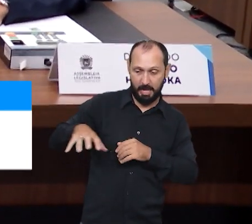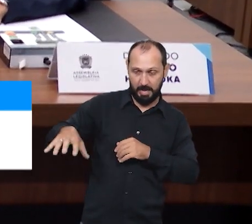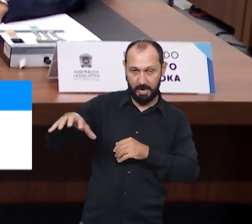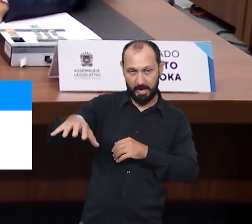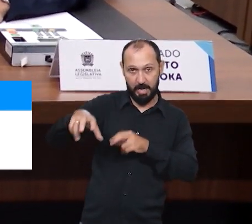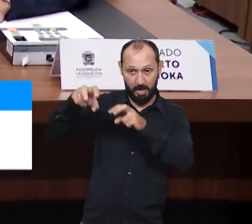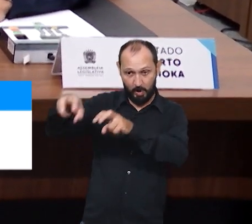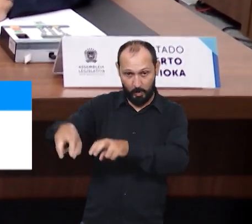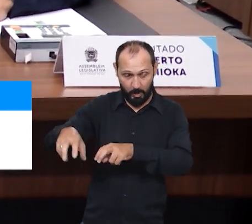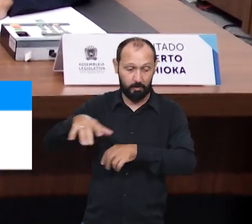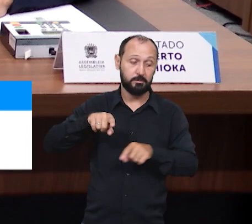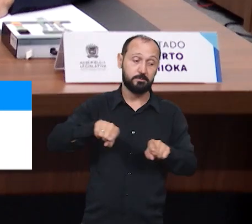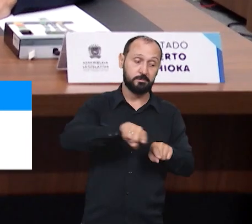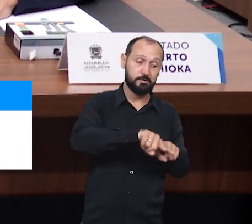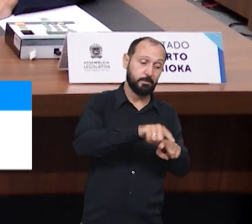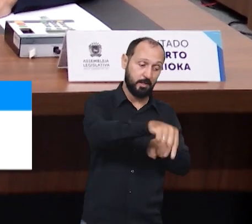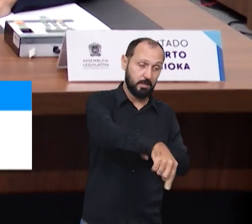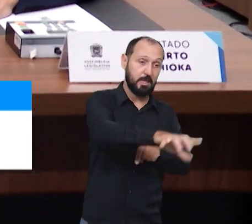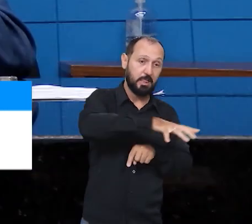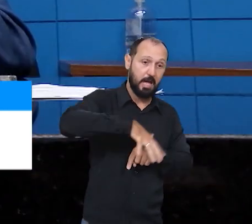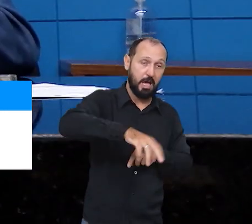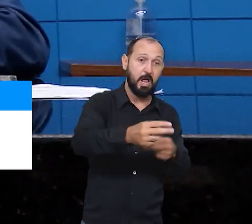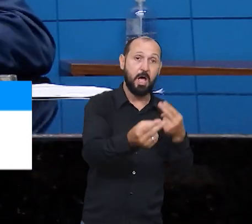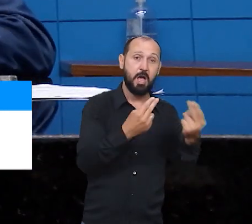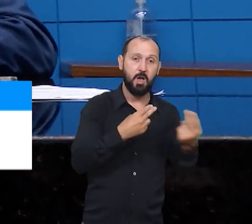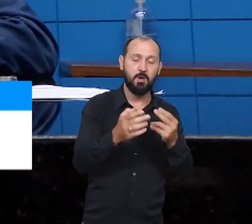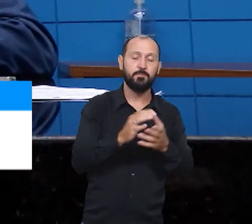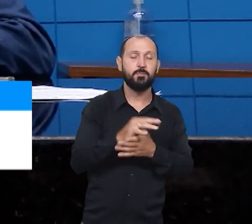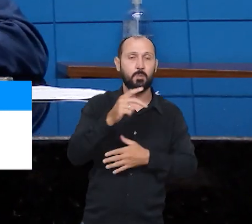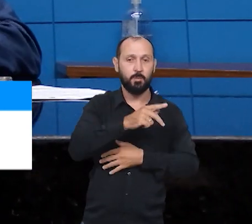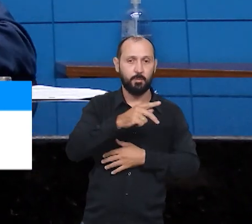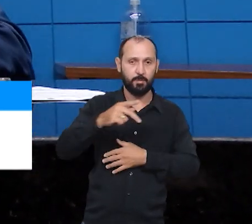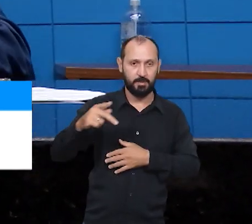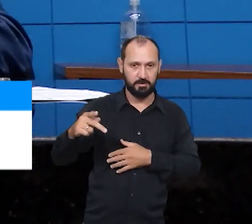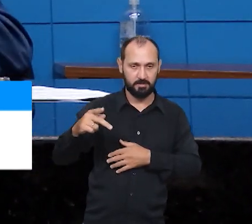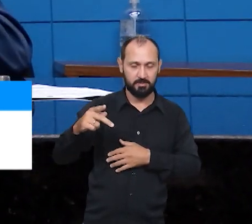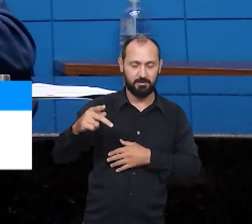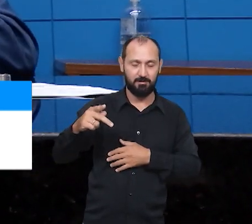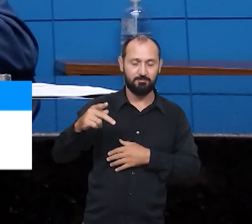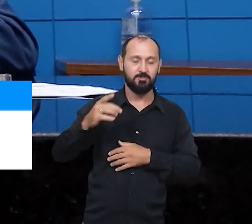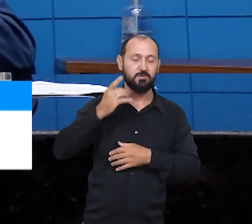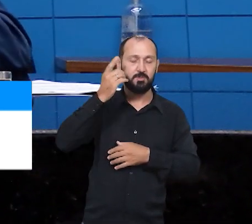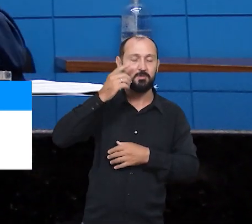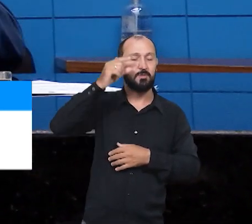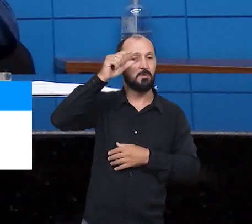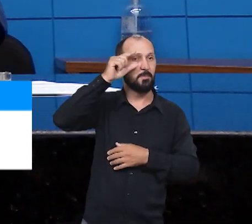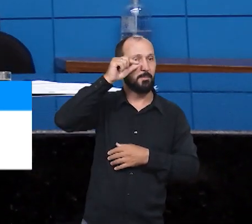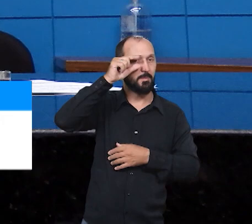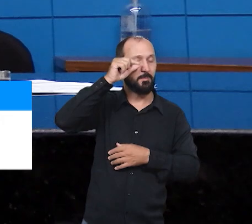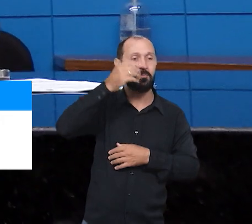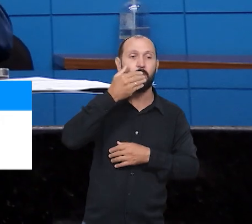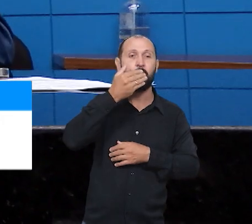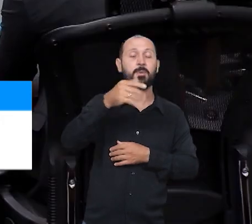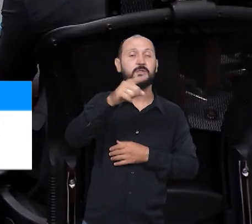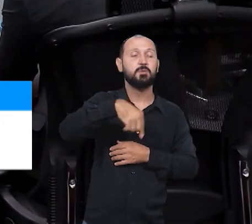nas áreas rurais quanto urbanas. O presidente da Casa de Leis, deputado Gerson Claro, do PP, pediu